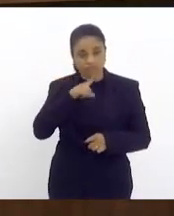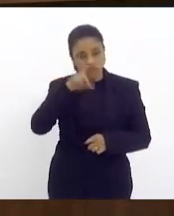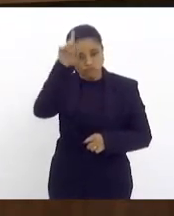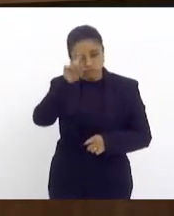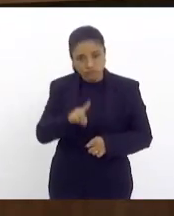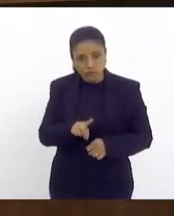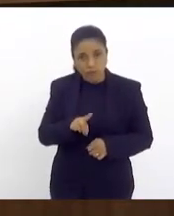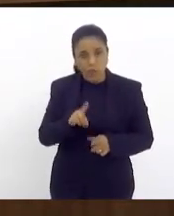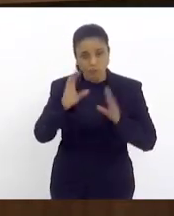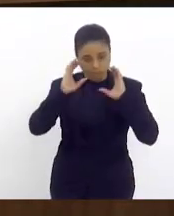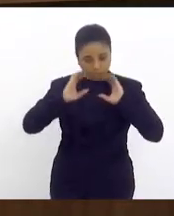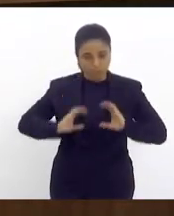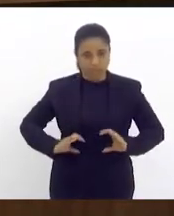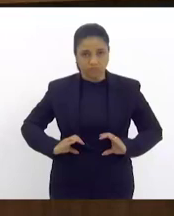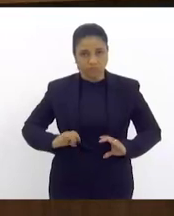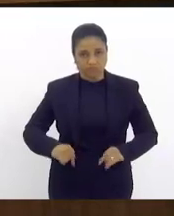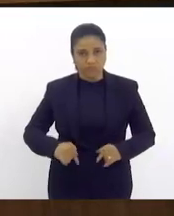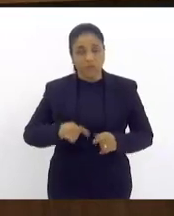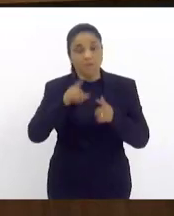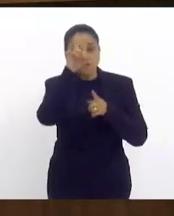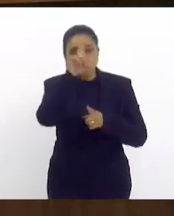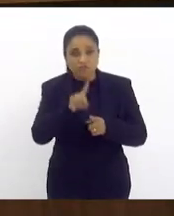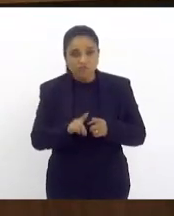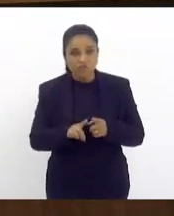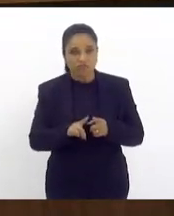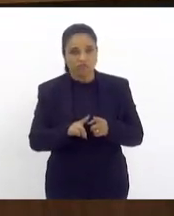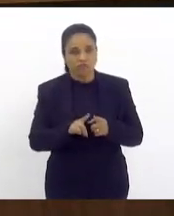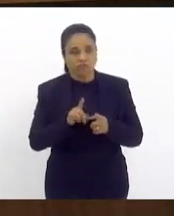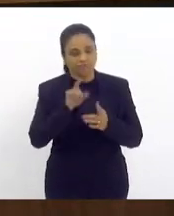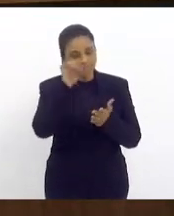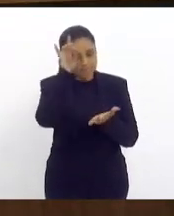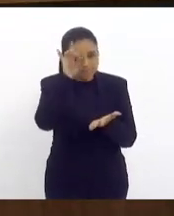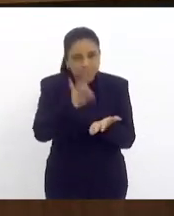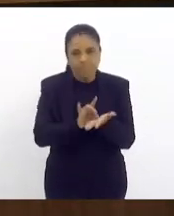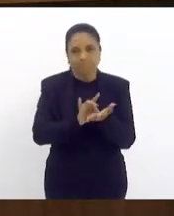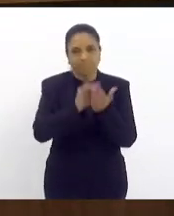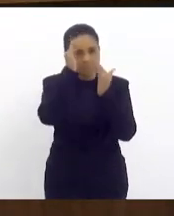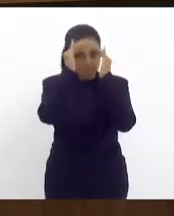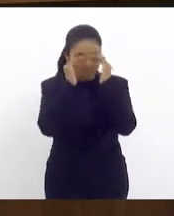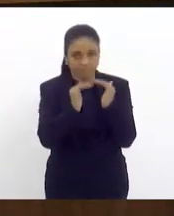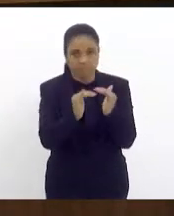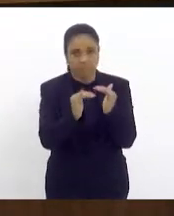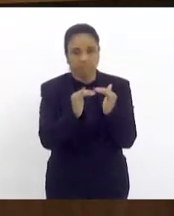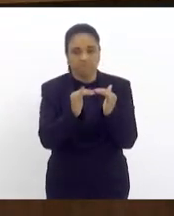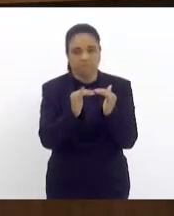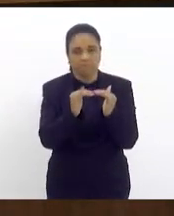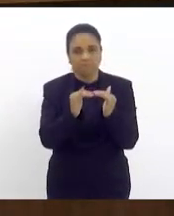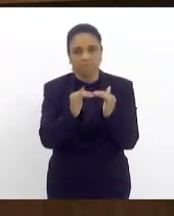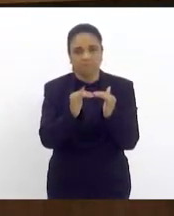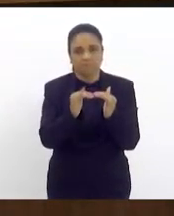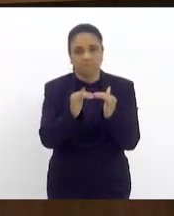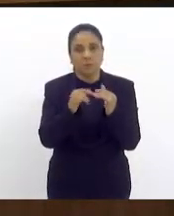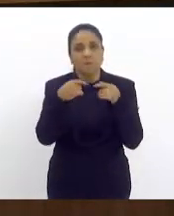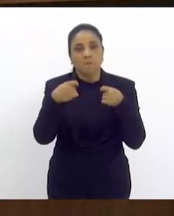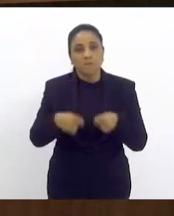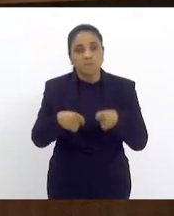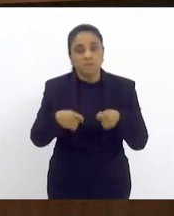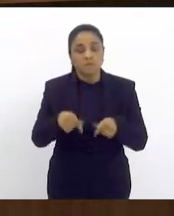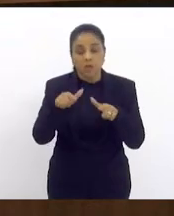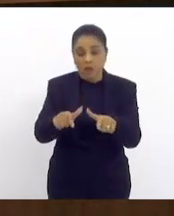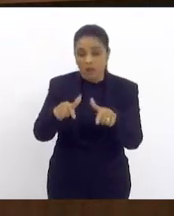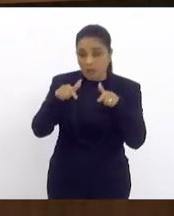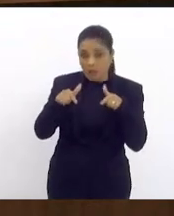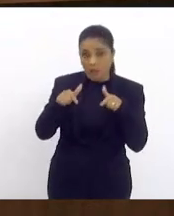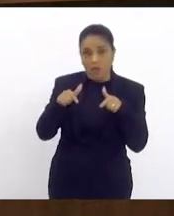cidadania mas parece direito ser de fato exercido e sua Plenitude a pessoa precisa do laudo